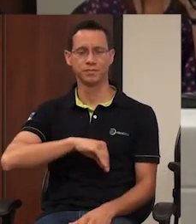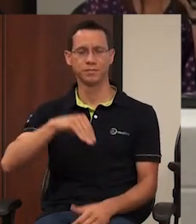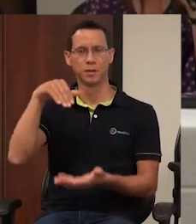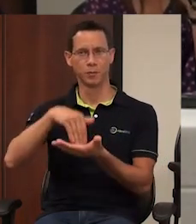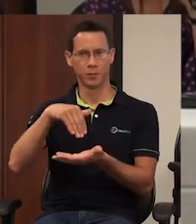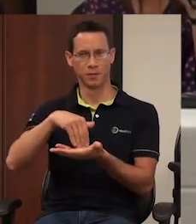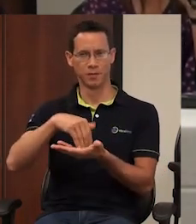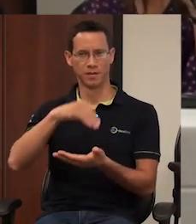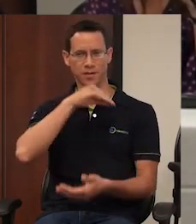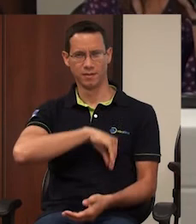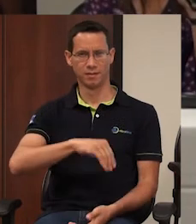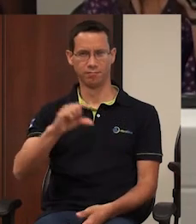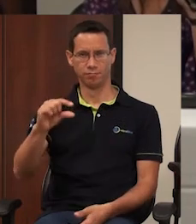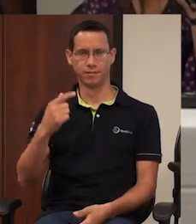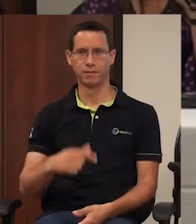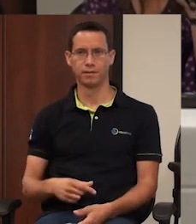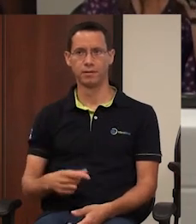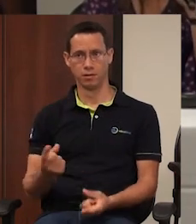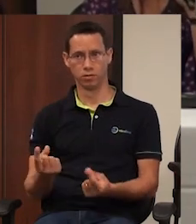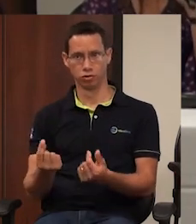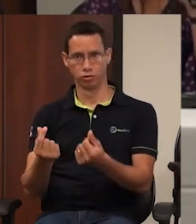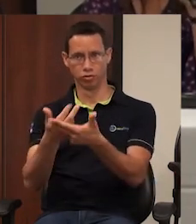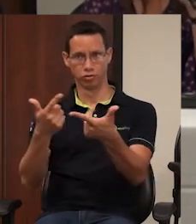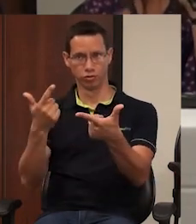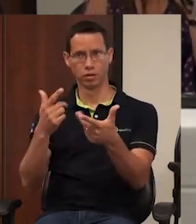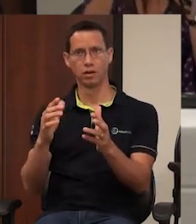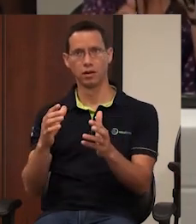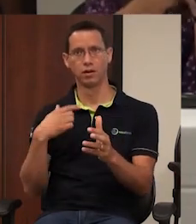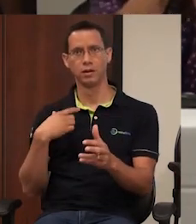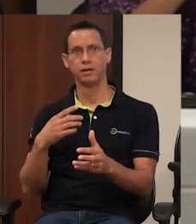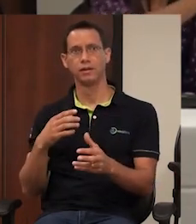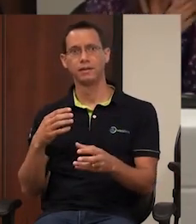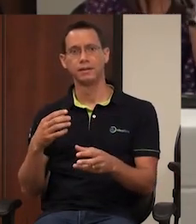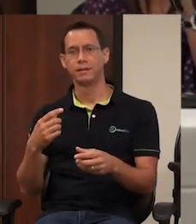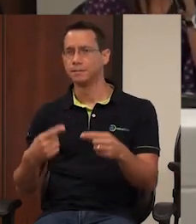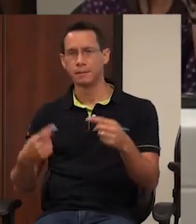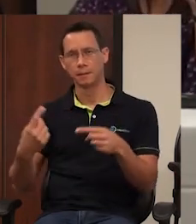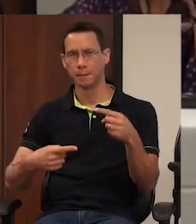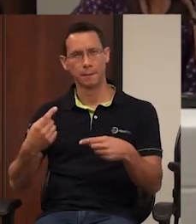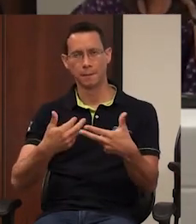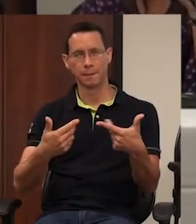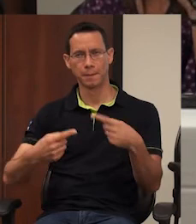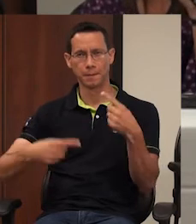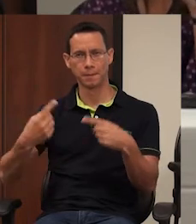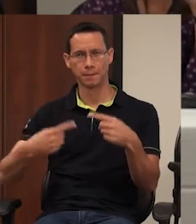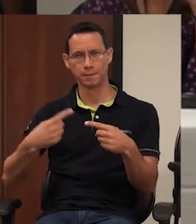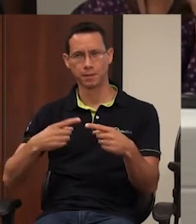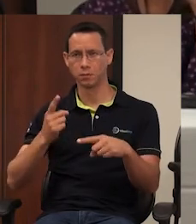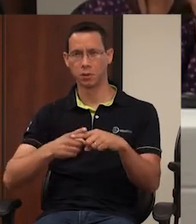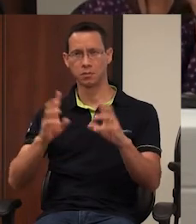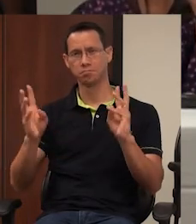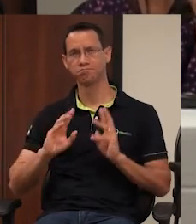não estamos falando de milhões. Quando tem muito dinheiro envolvido, não adianta a gente ficar aqui martelando, porque ninguém vai ouvir o que nós estamos